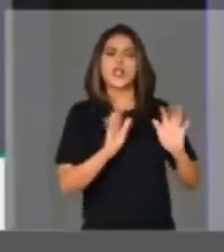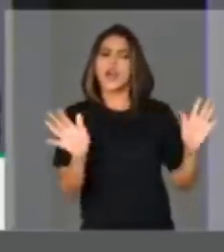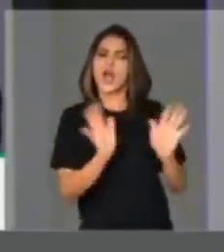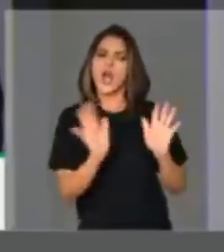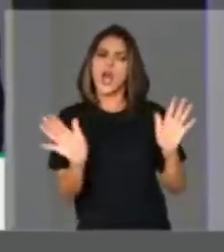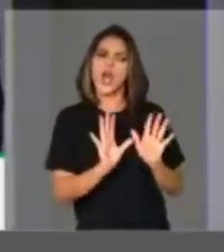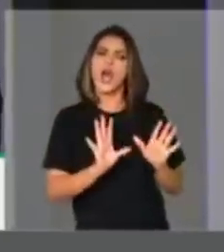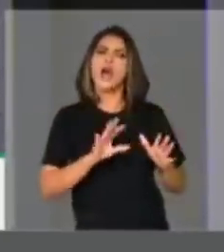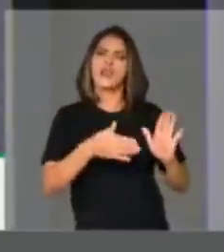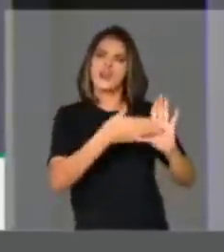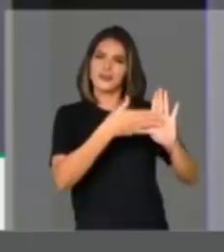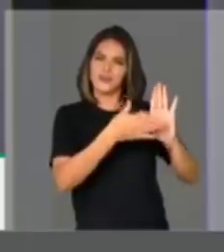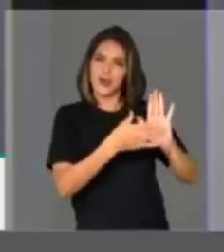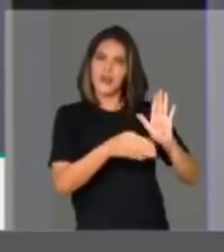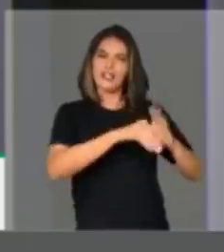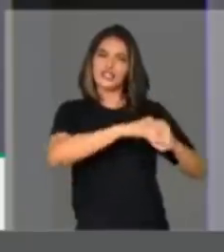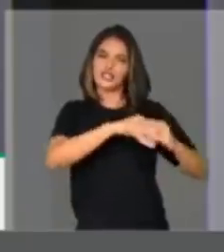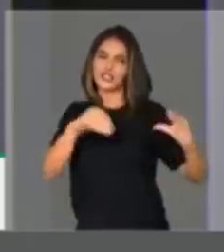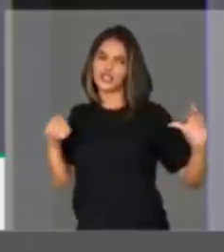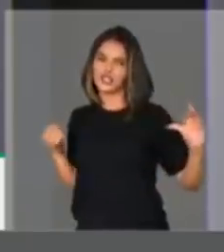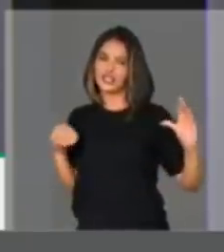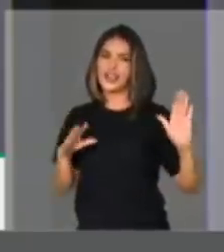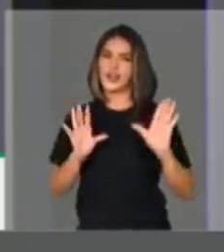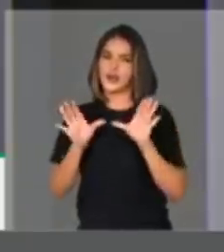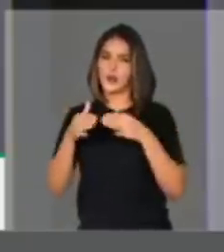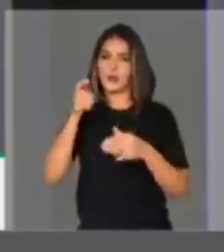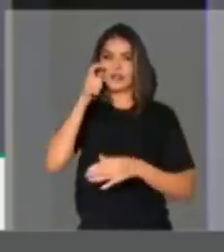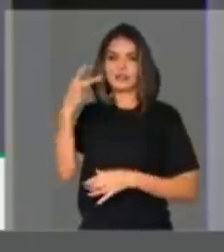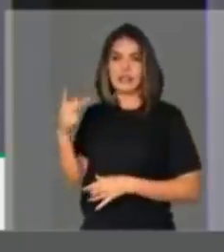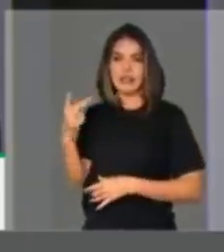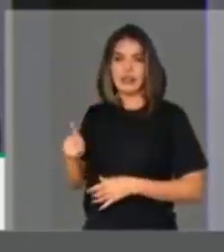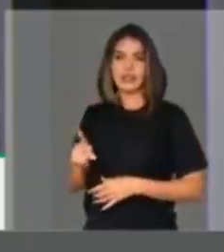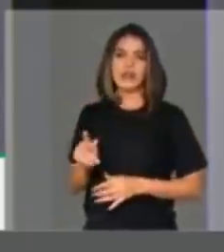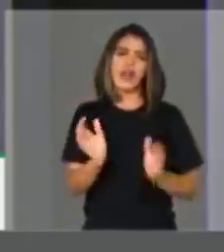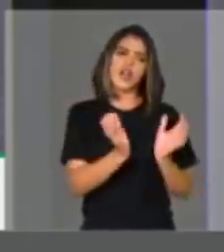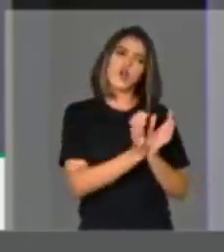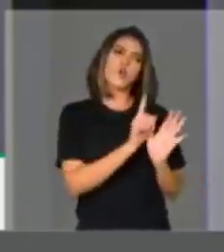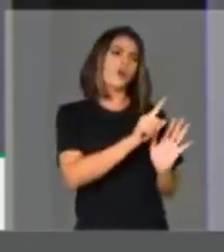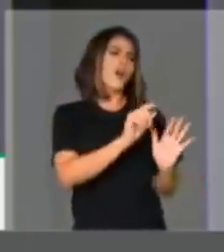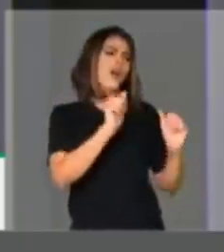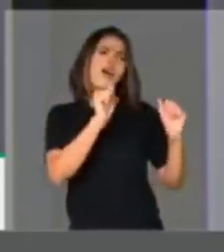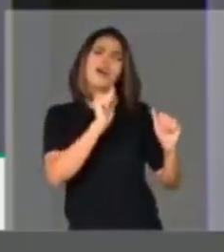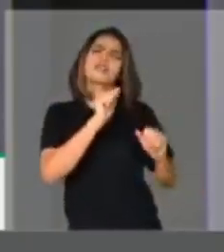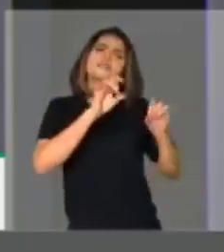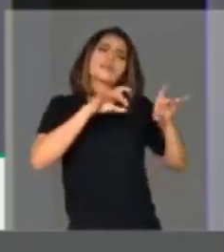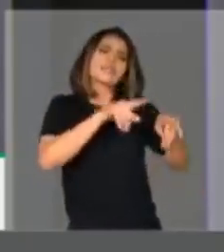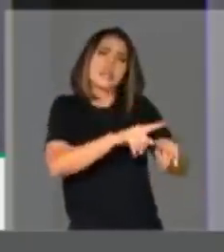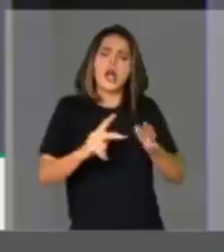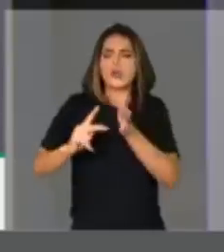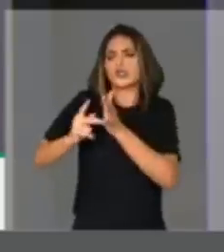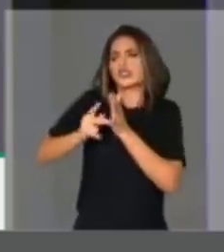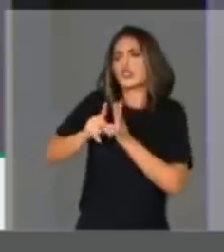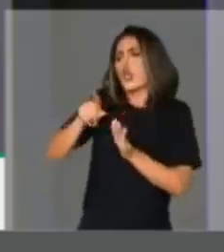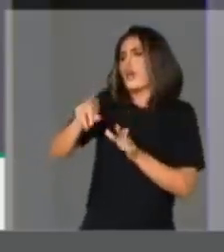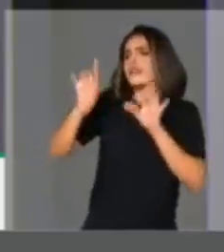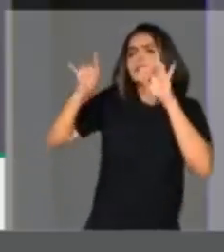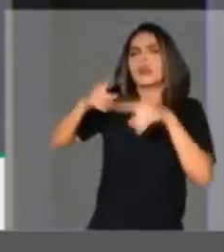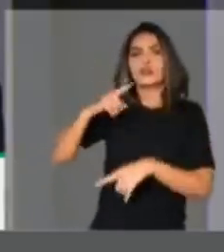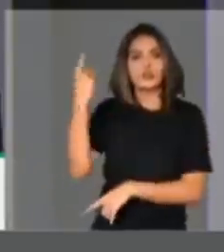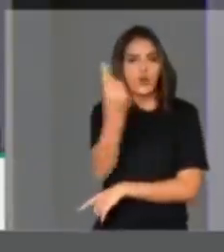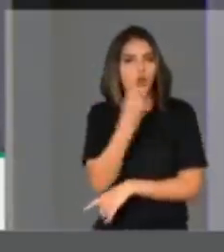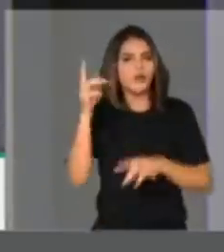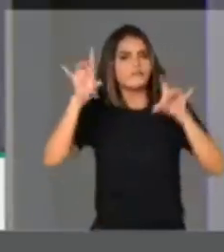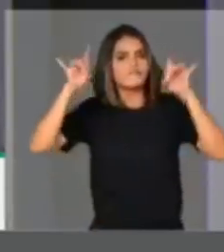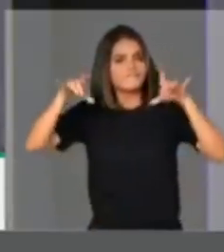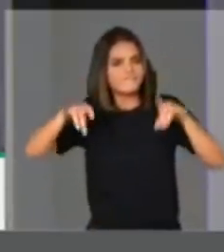grupos de interesse da reforma previdenciária, porque grupo A é especial, sindicato B é especial, todo mundo é especial,